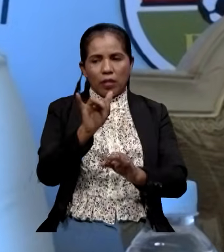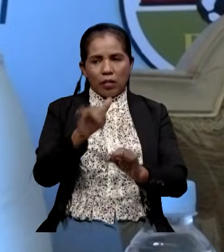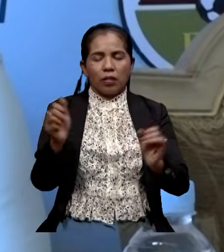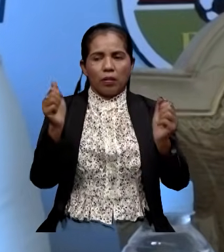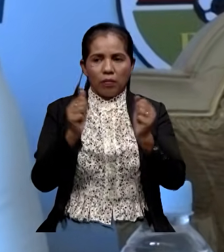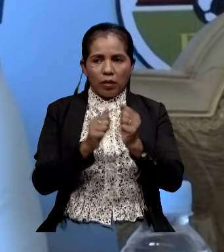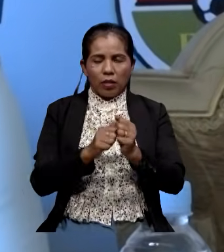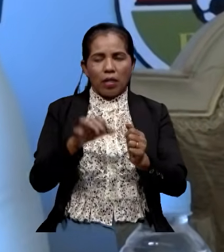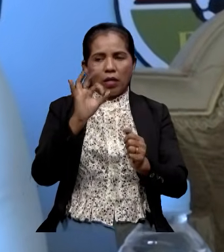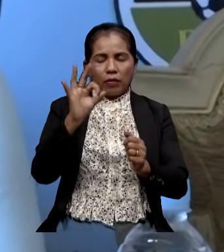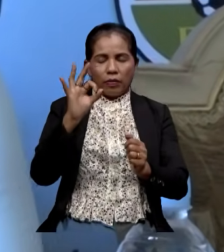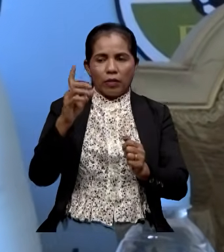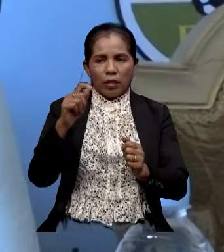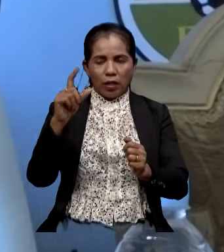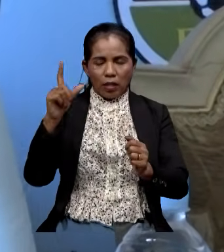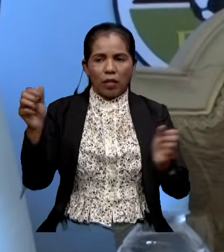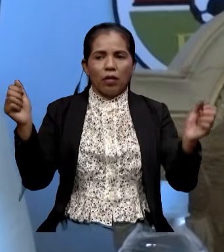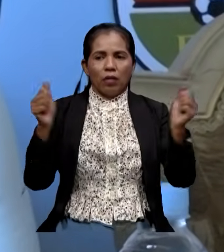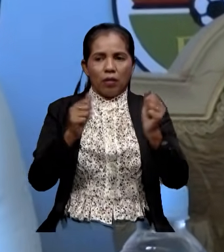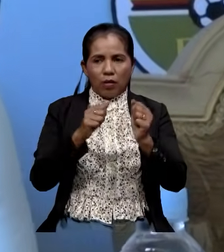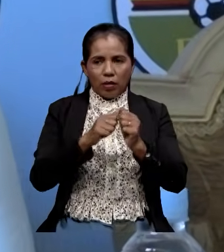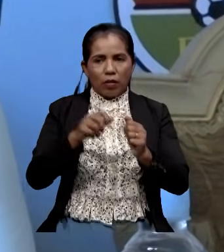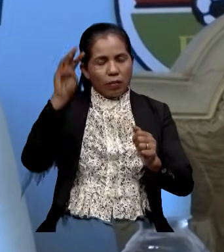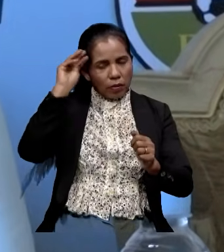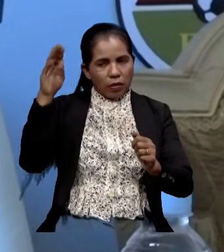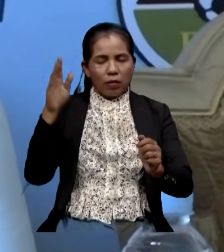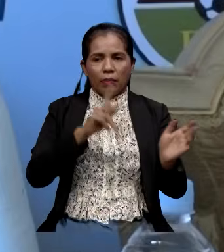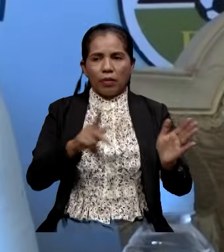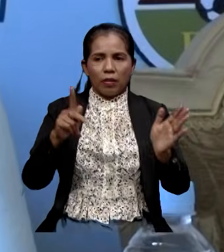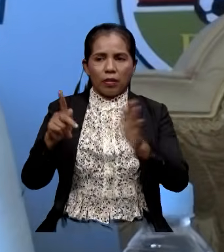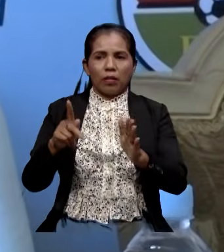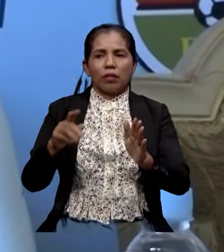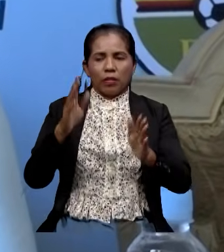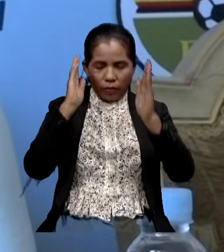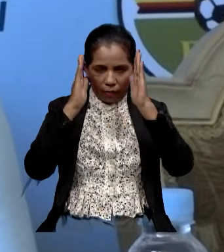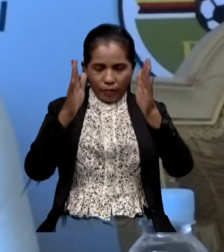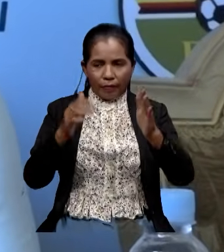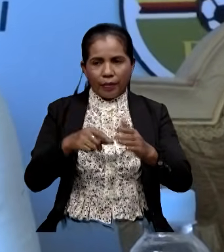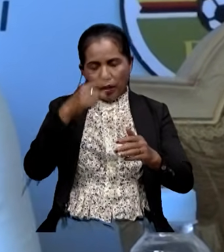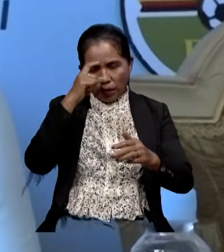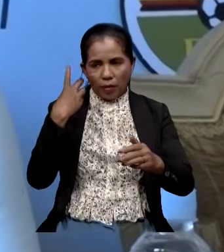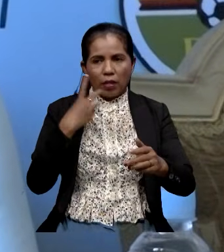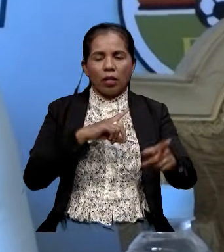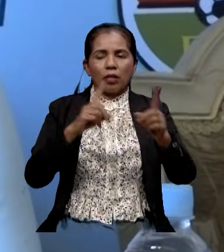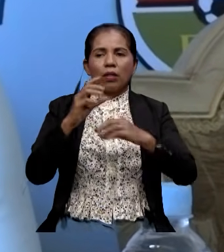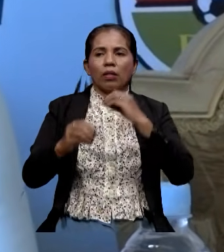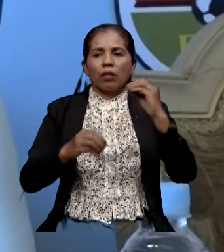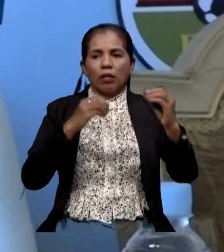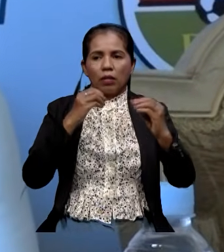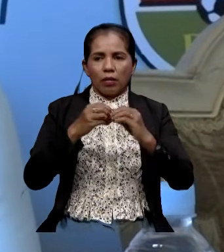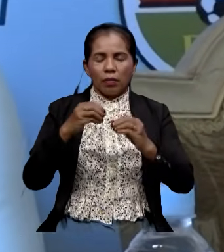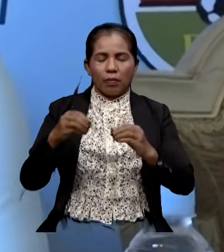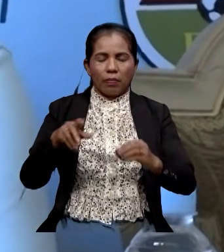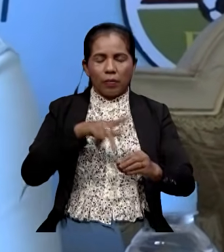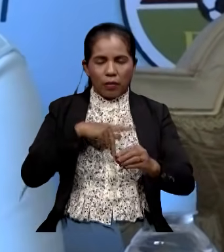entre FFTL e o Ministério do Planeamento e Investimento Estratégico. Também vai estar com a parceria pública e